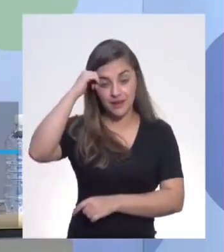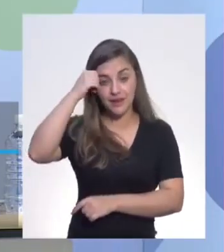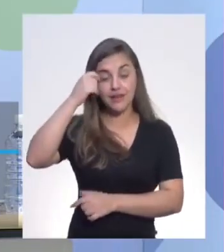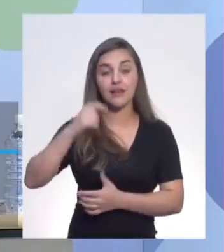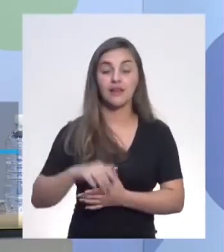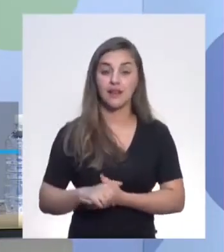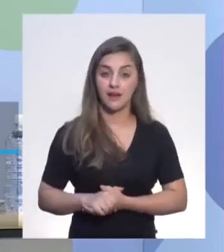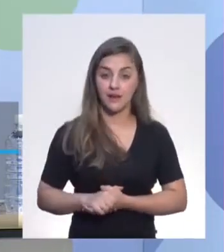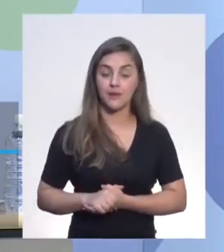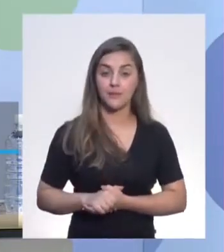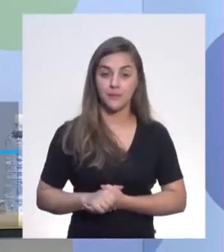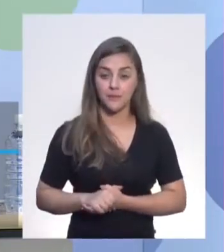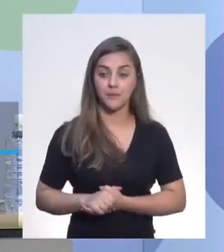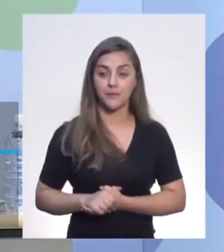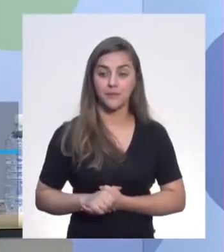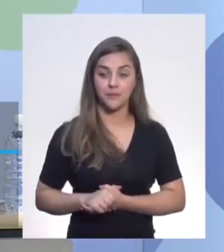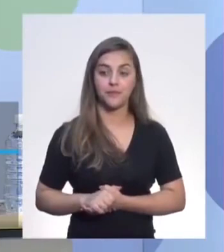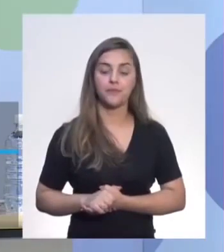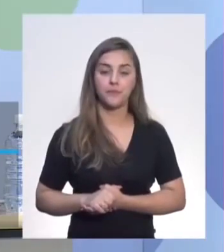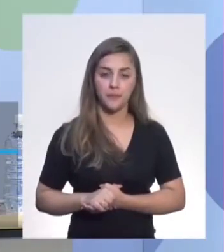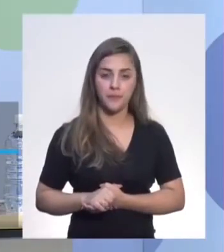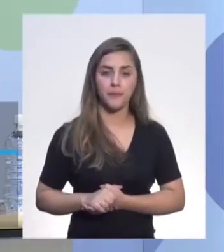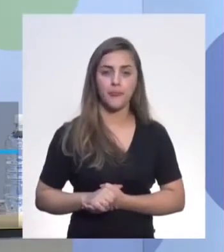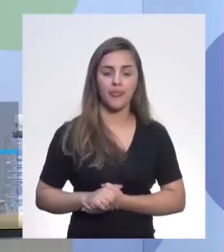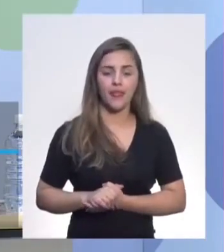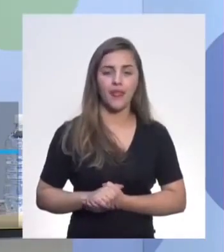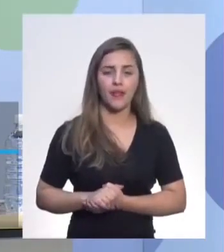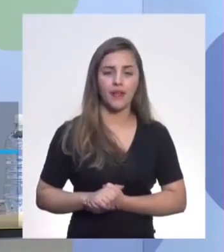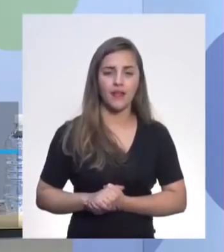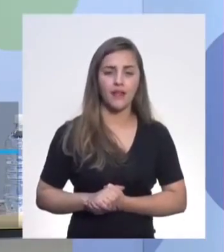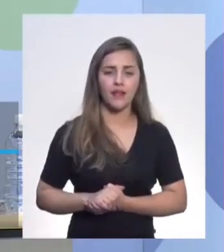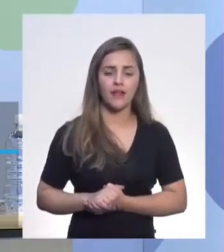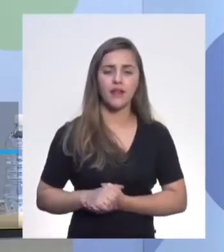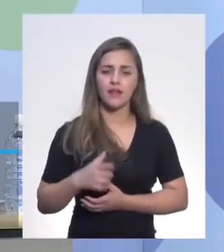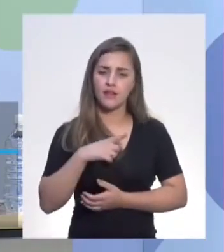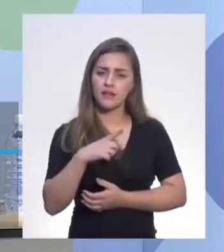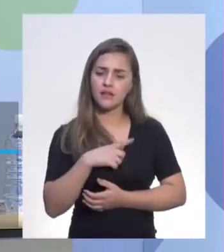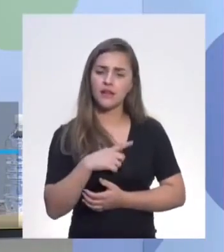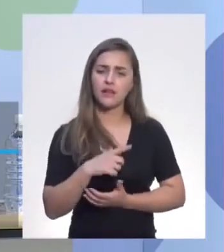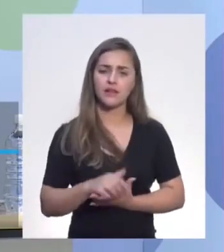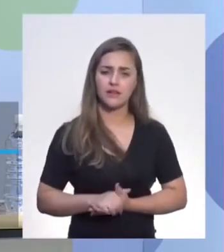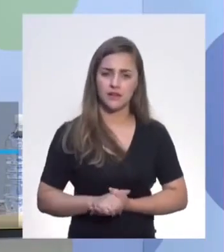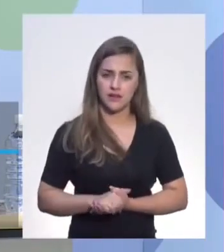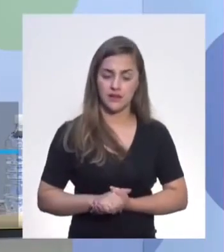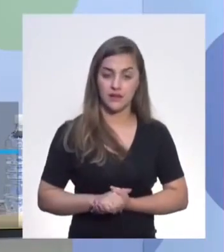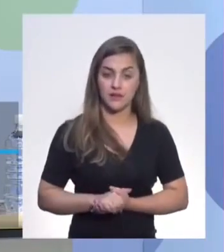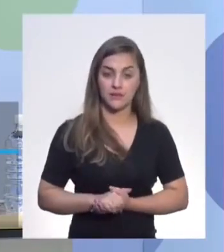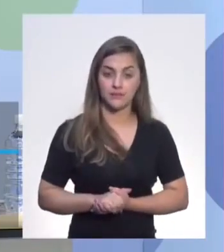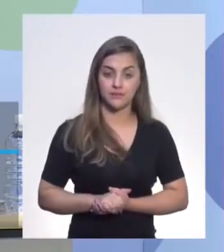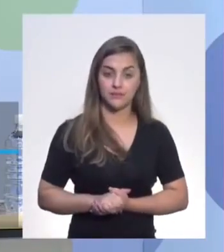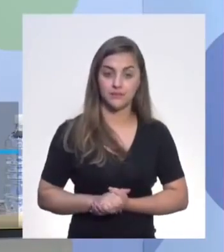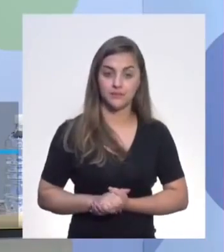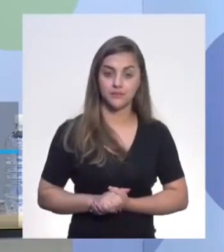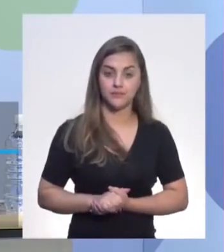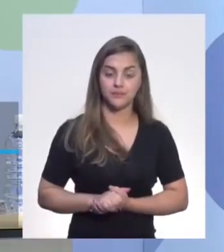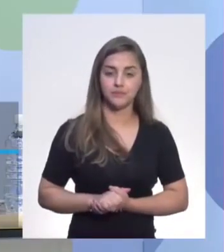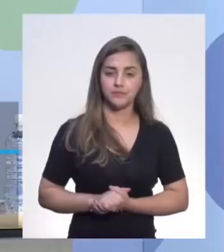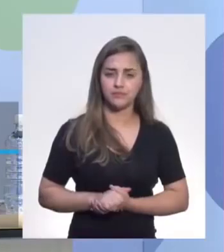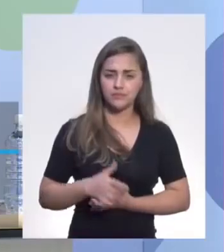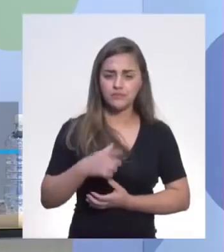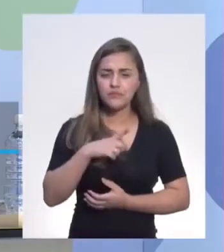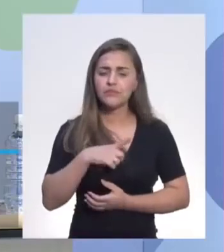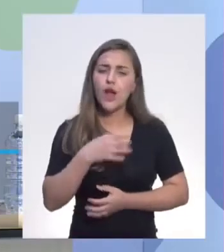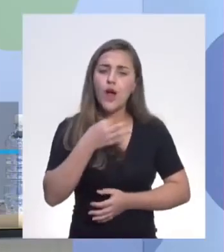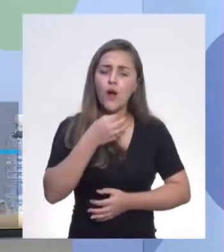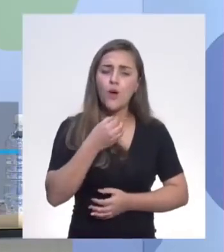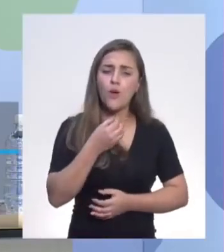dessa cultura excludente e perversa, né, nós temos um conjunto de